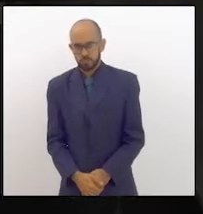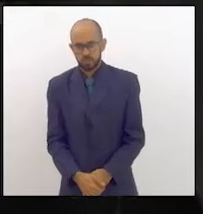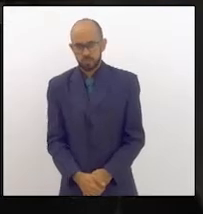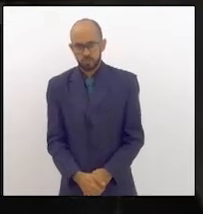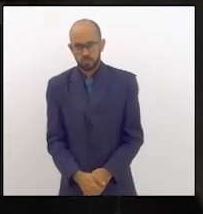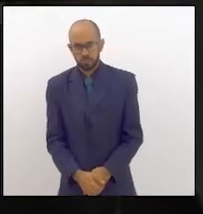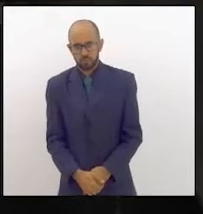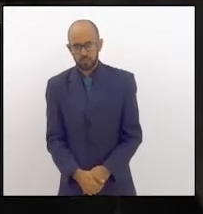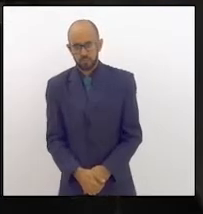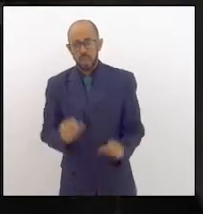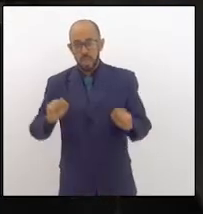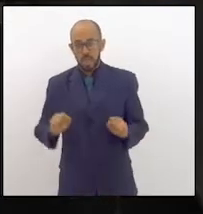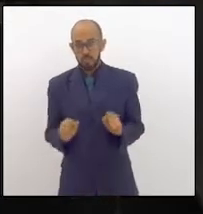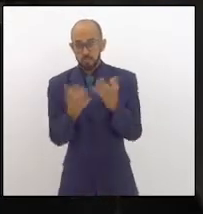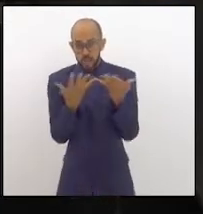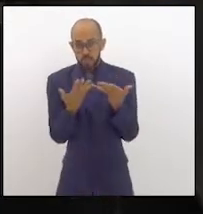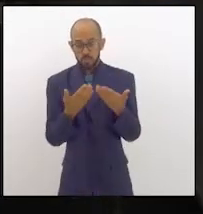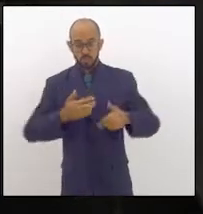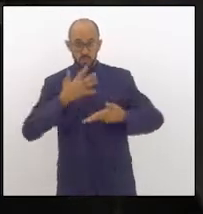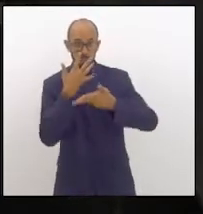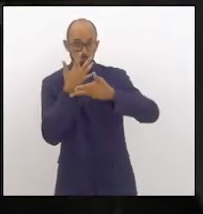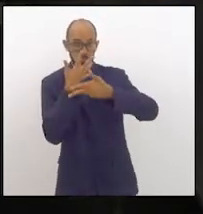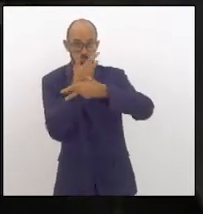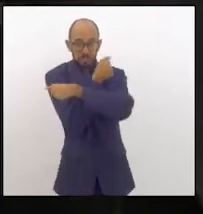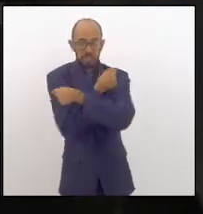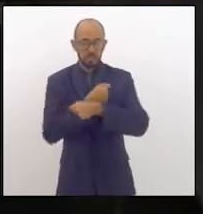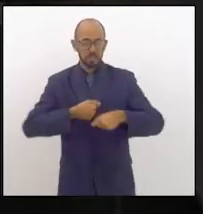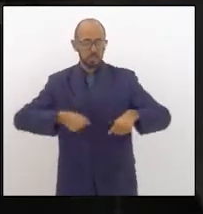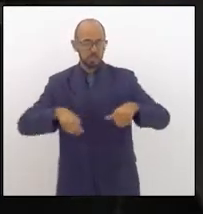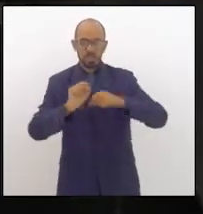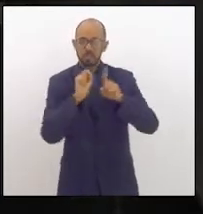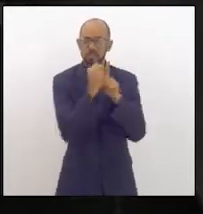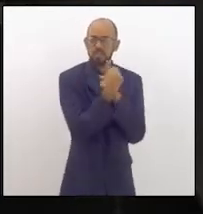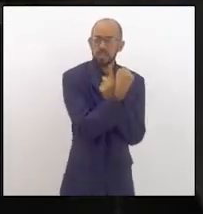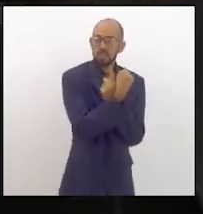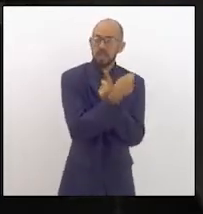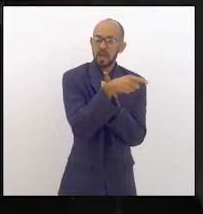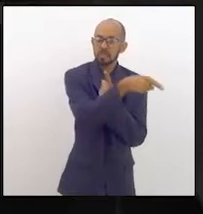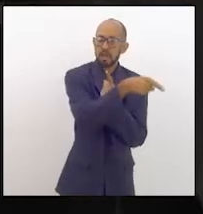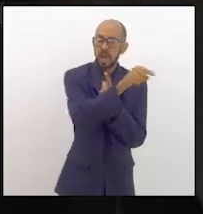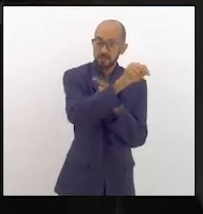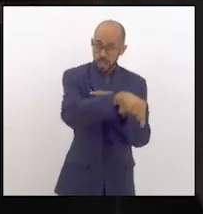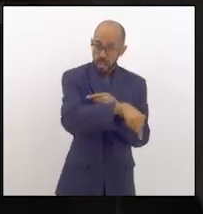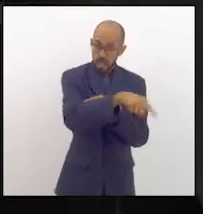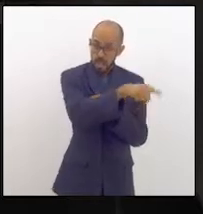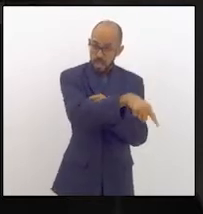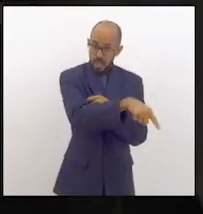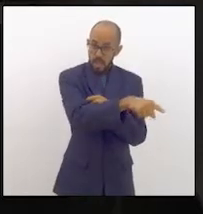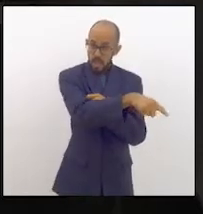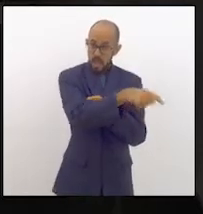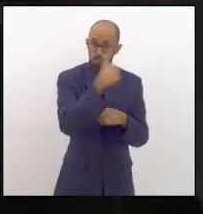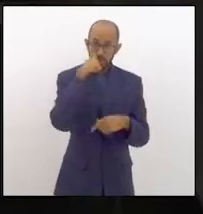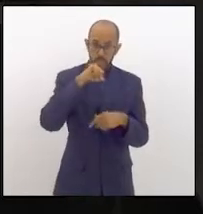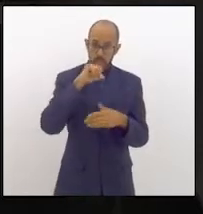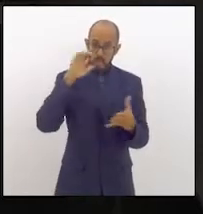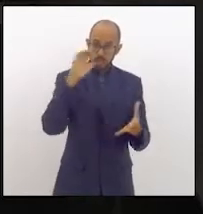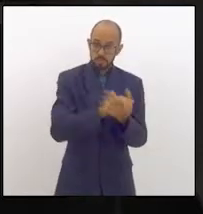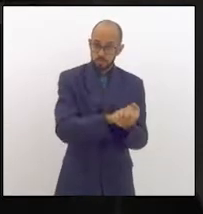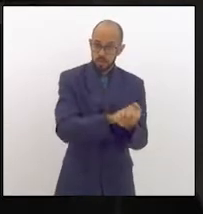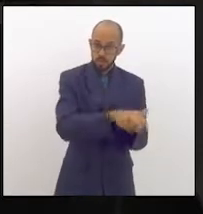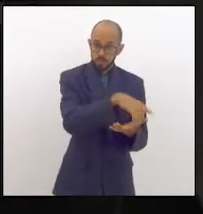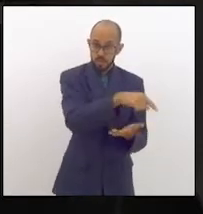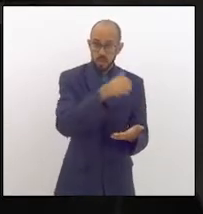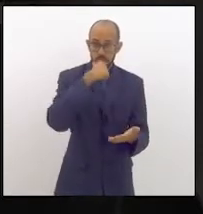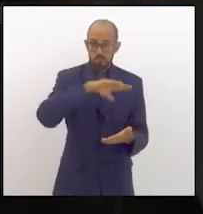o evento para aparecer bonito para sociedade Mas aquela mãe aquela esposa que